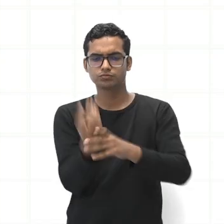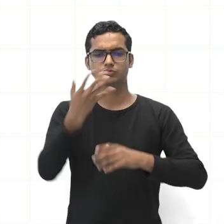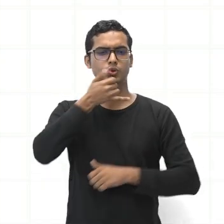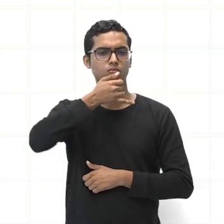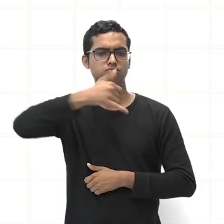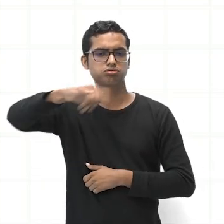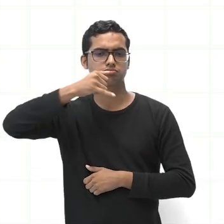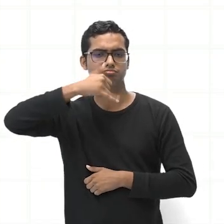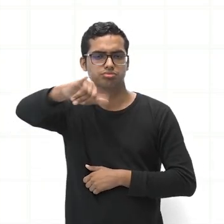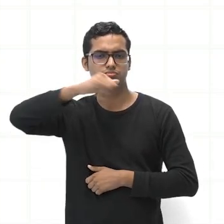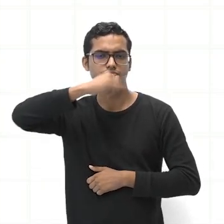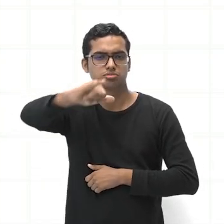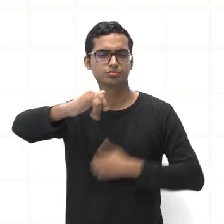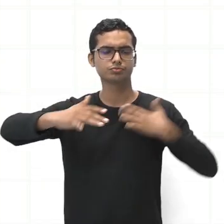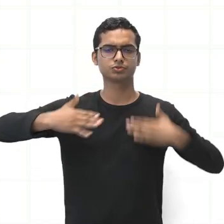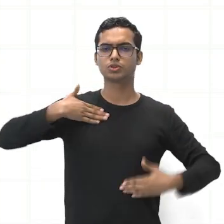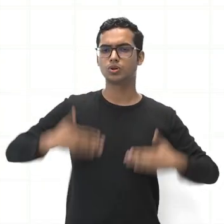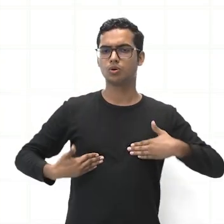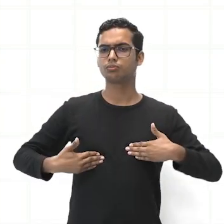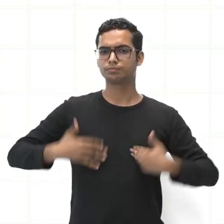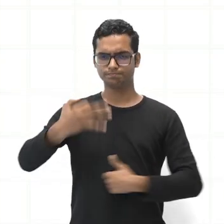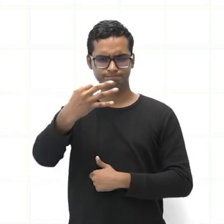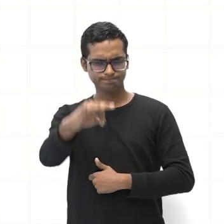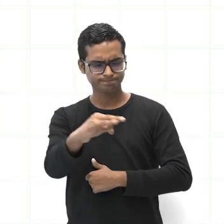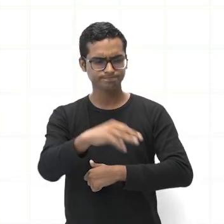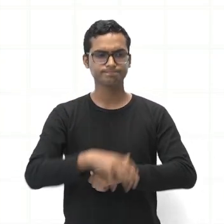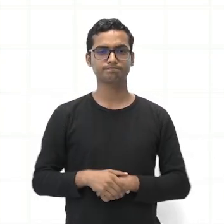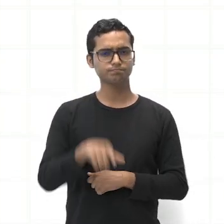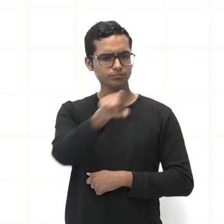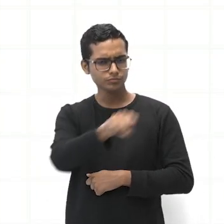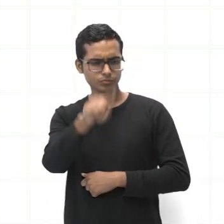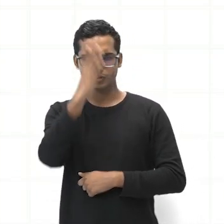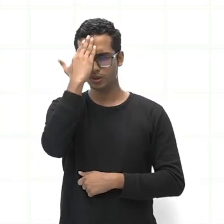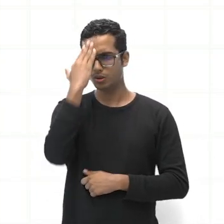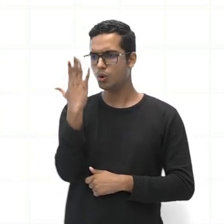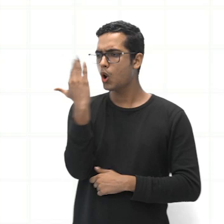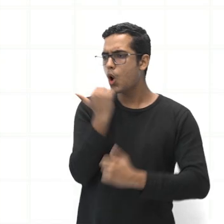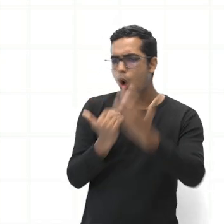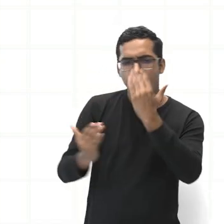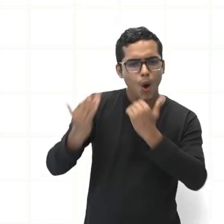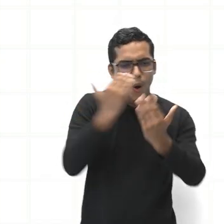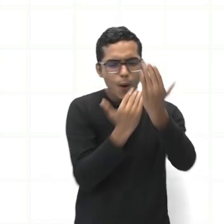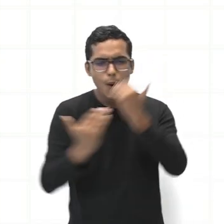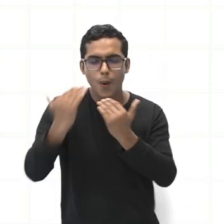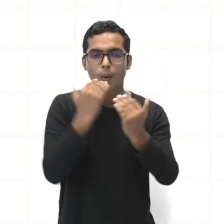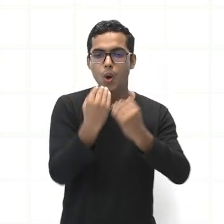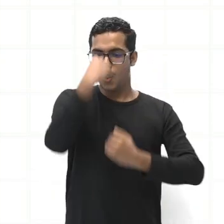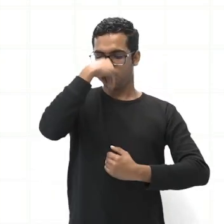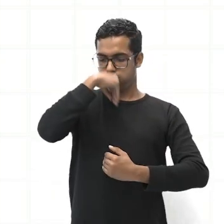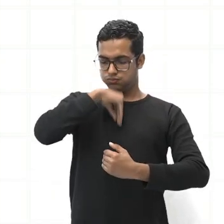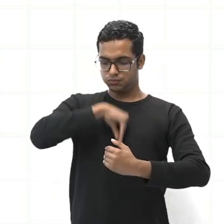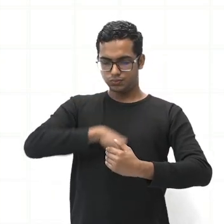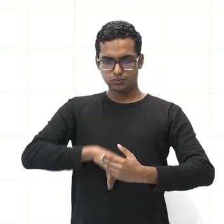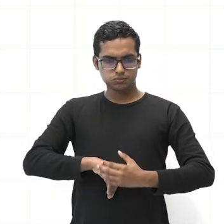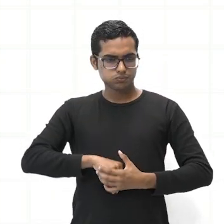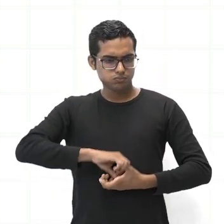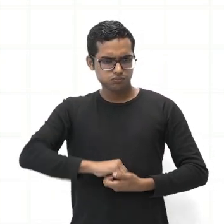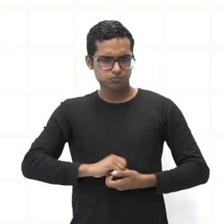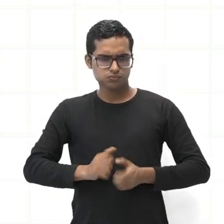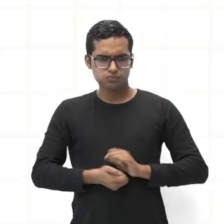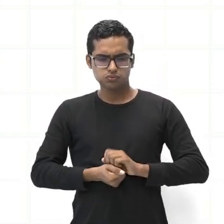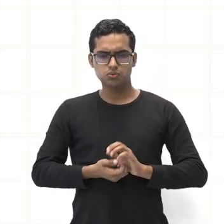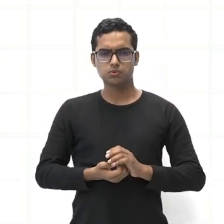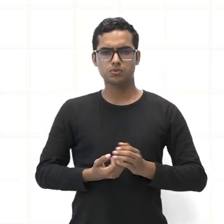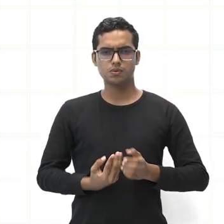produção de energia, tá? Então, todos os alimentos que ingerimos vão ser processados e vão